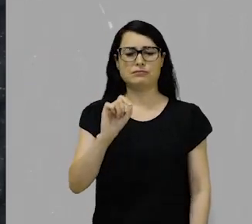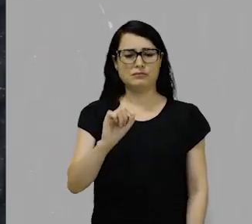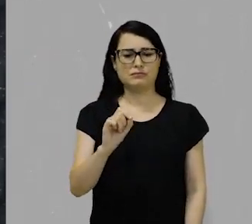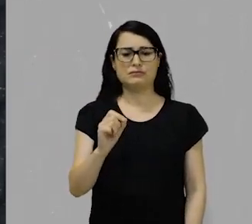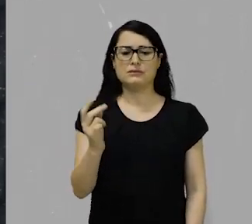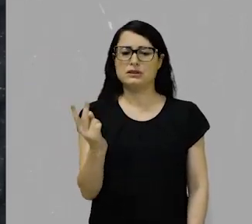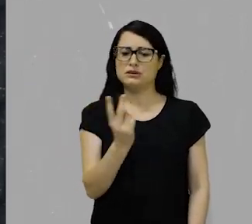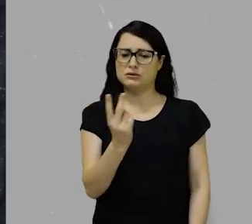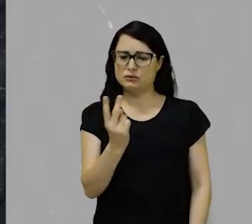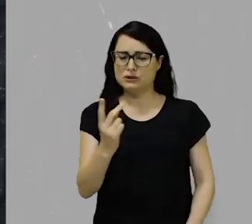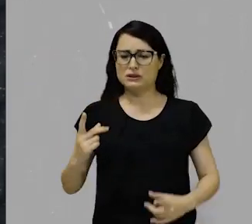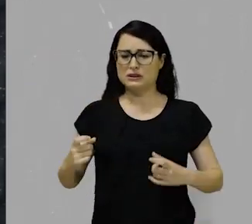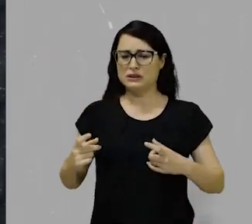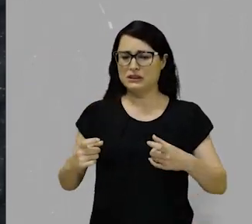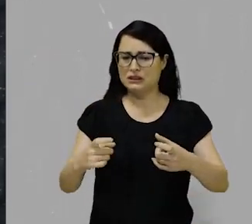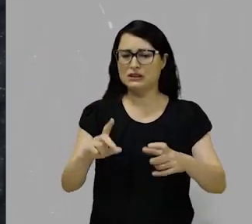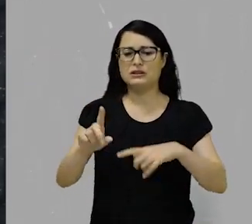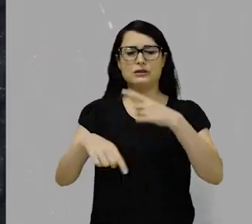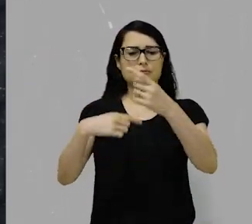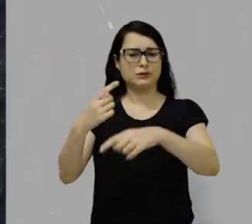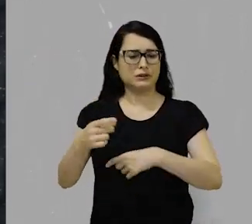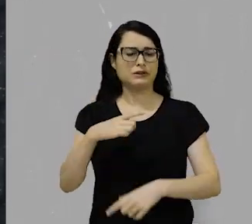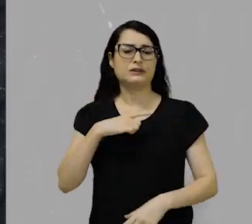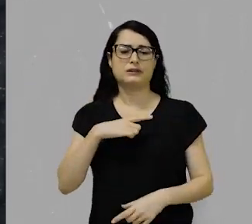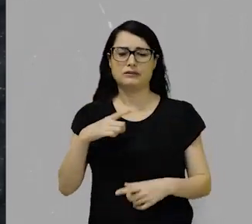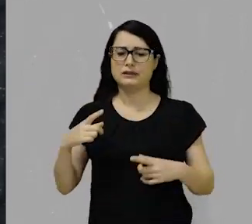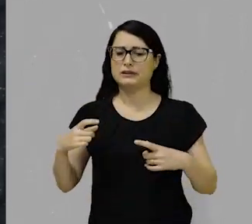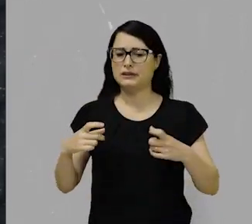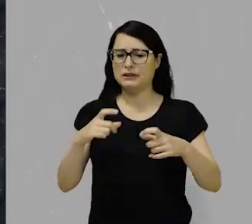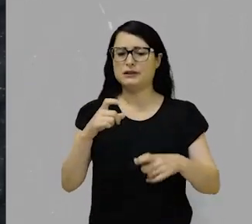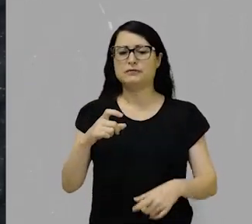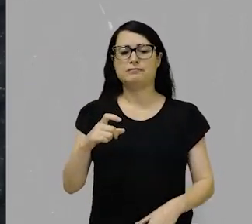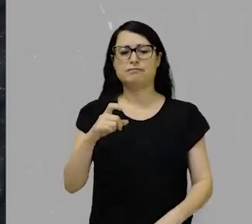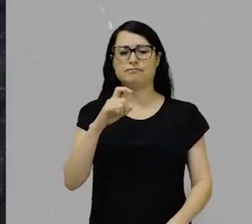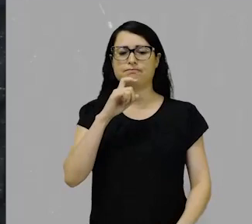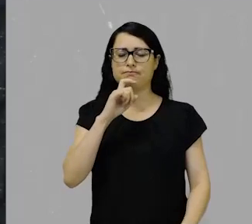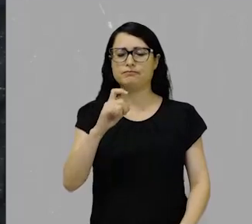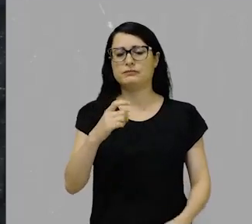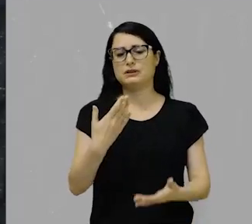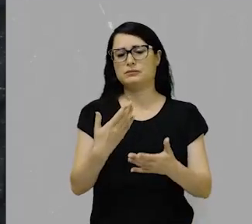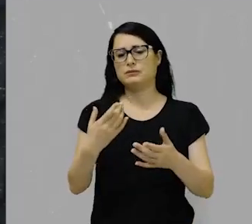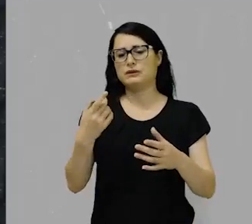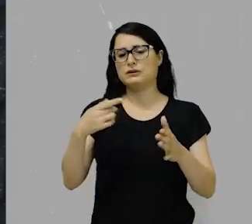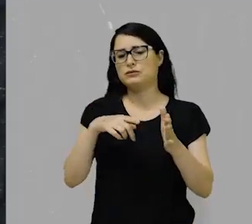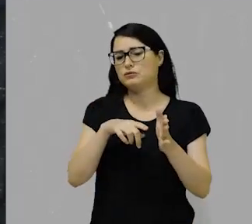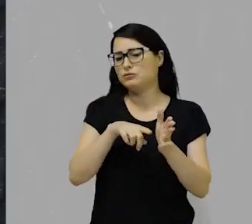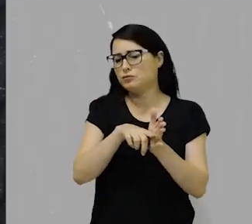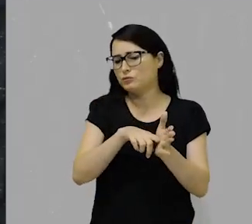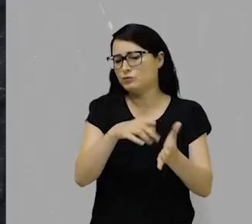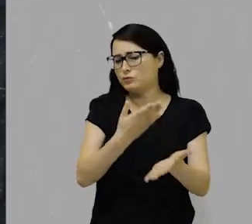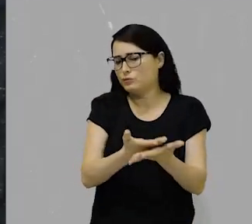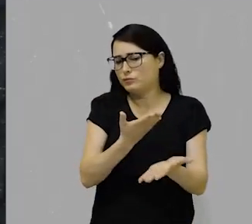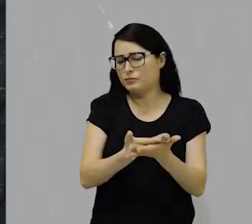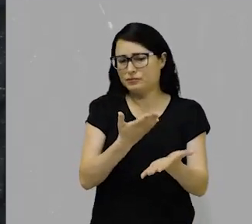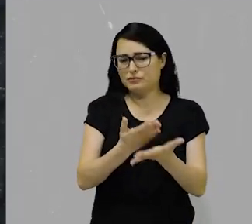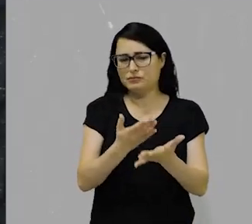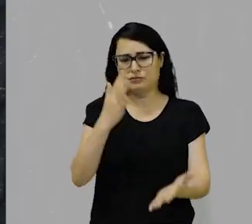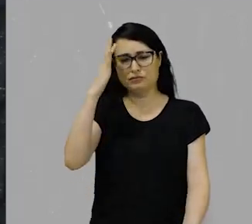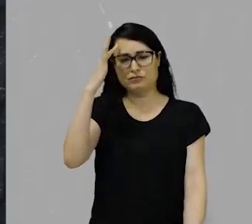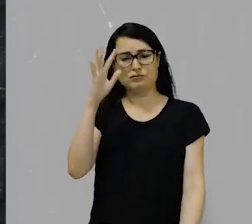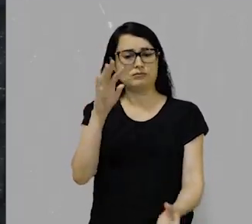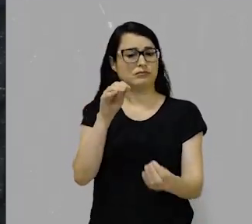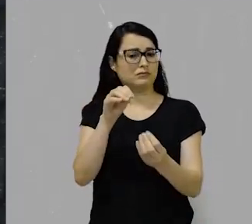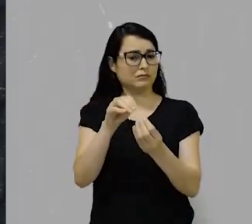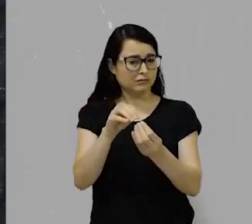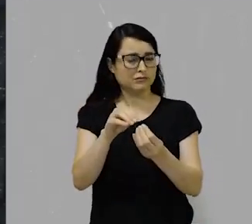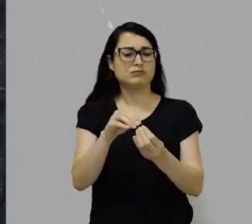grandes guerras, depois a gente tem a Guerra Fria, a evolução dos estudos, né, nesse contexto, e aí vai se chegar a essa conclusão que